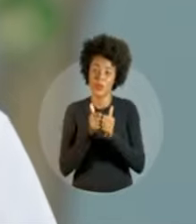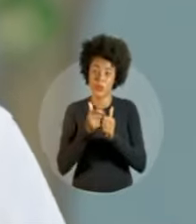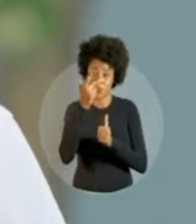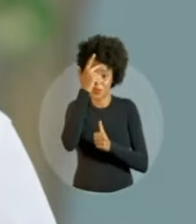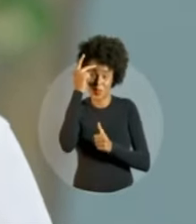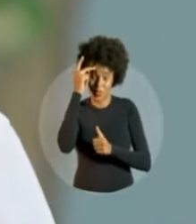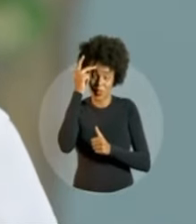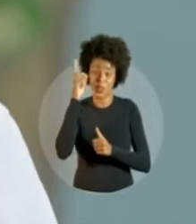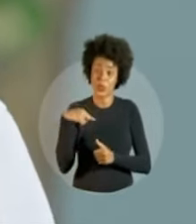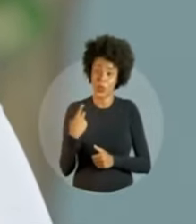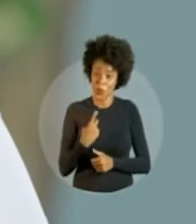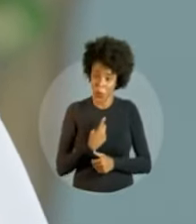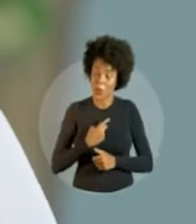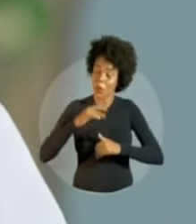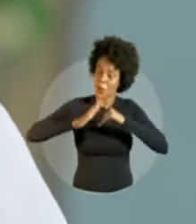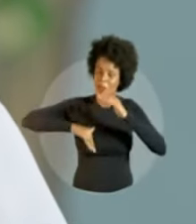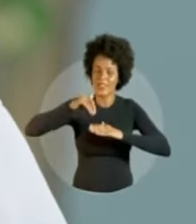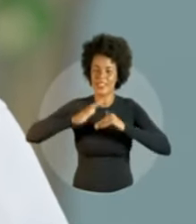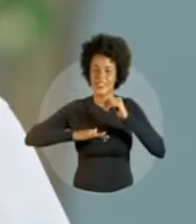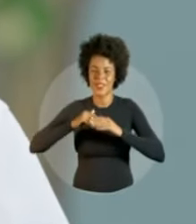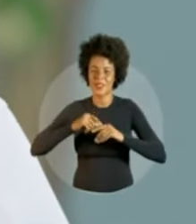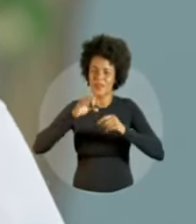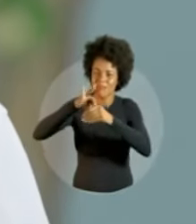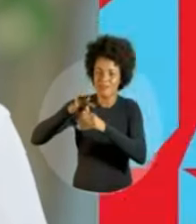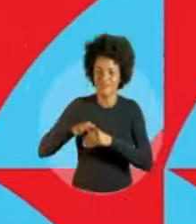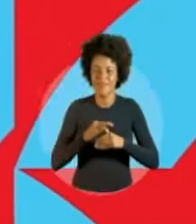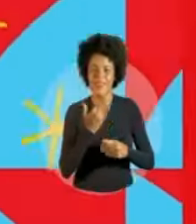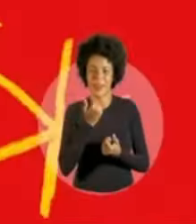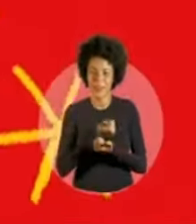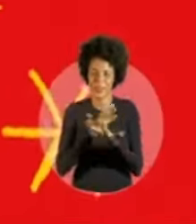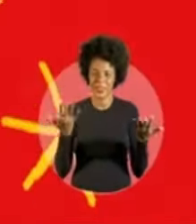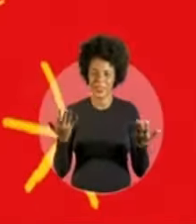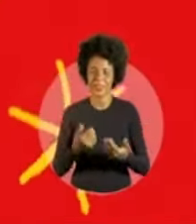quem tem a nobre profissão de produzir alimentos.